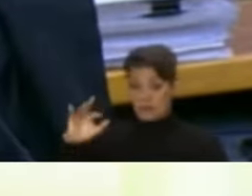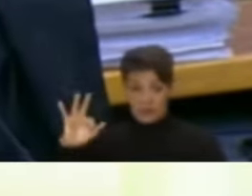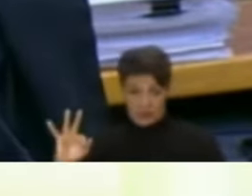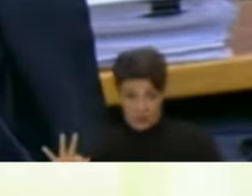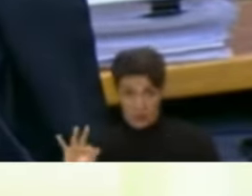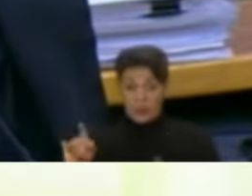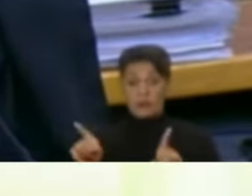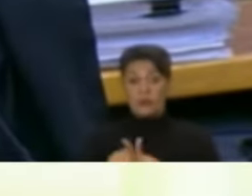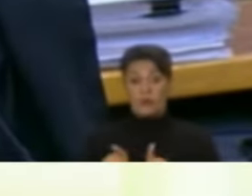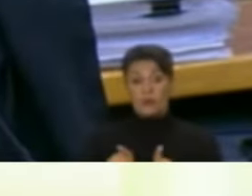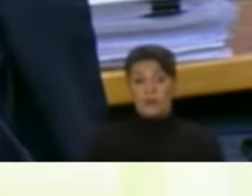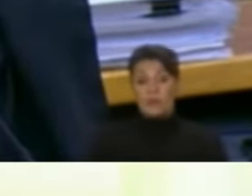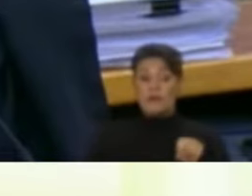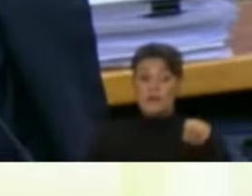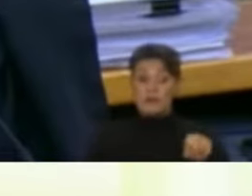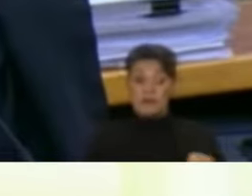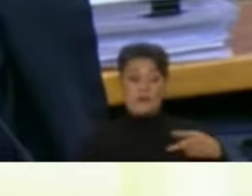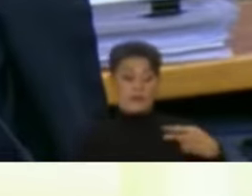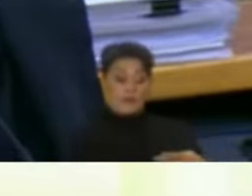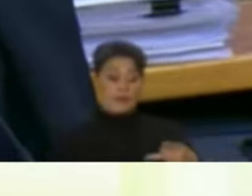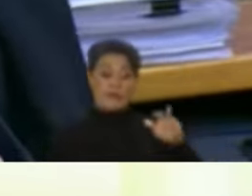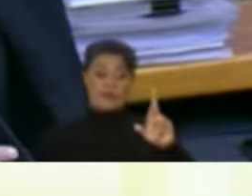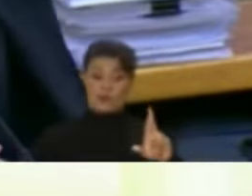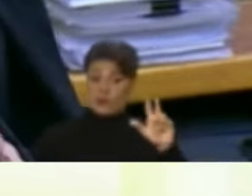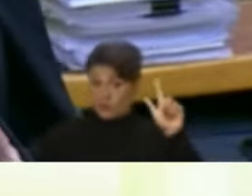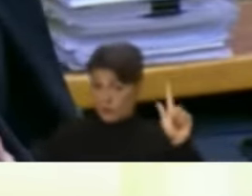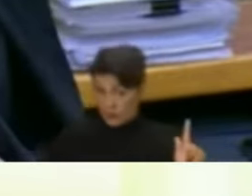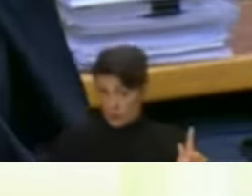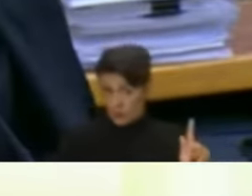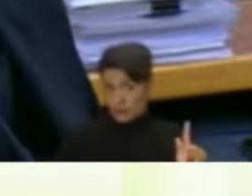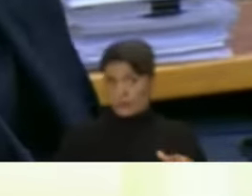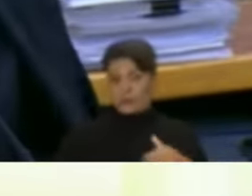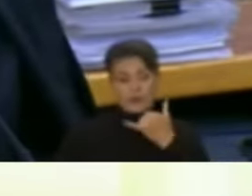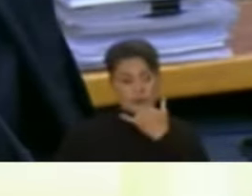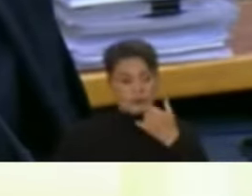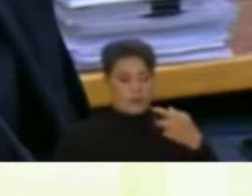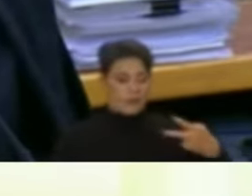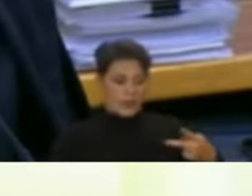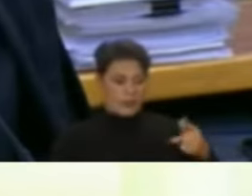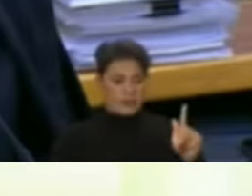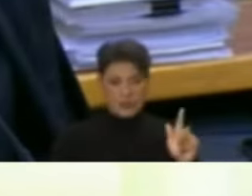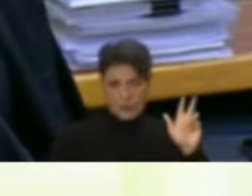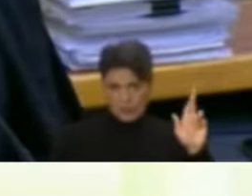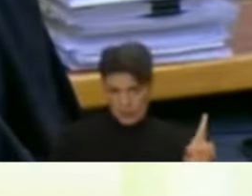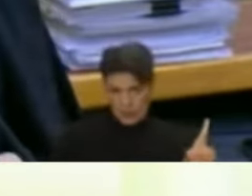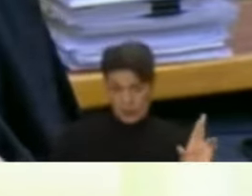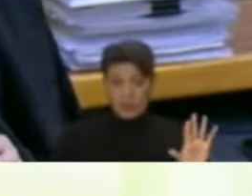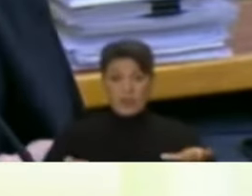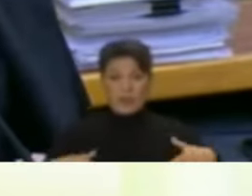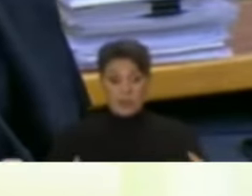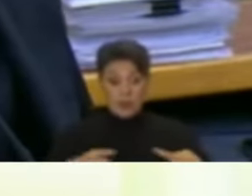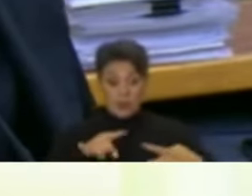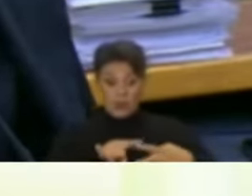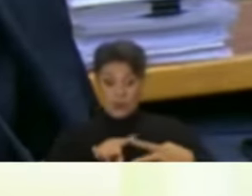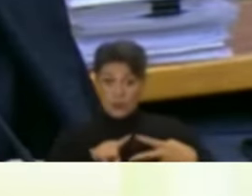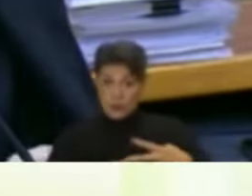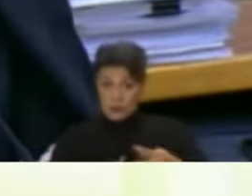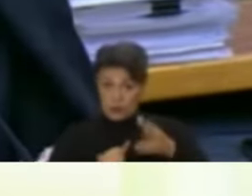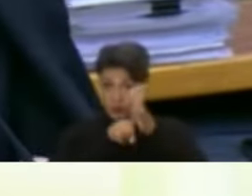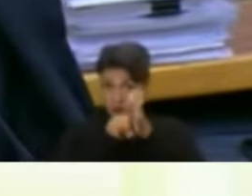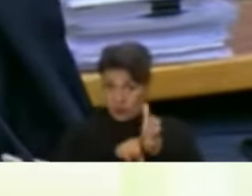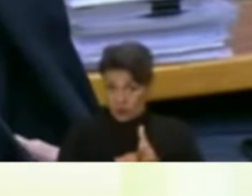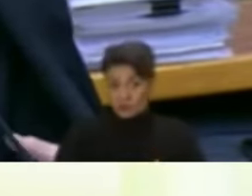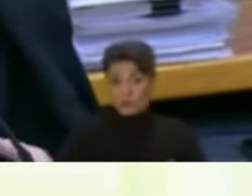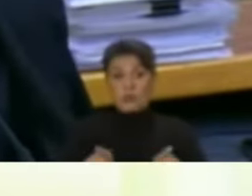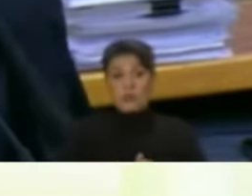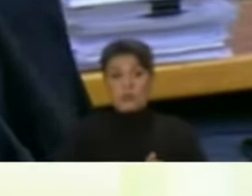denunciar o ex-presidente em outras frentes. A Polícia Federal já apresentou um relatório sobre as investigações envolvendo fraudes no cartão de vacinação